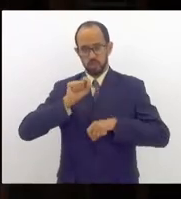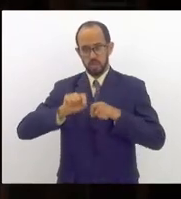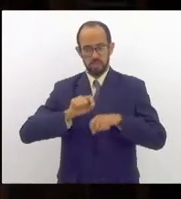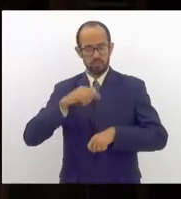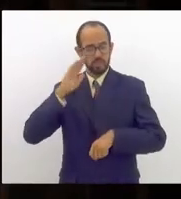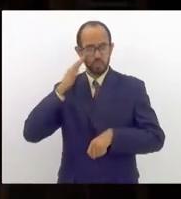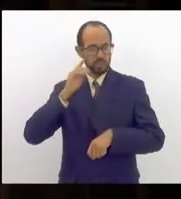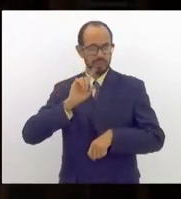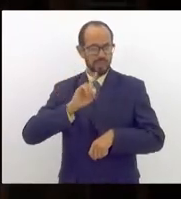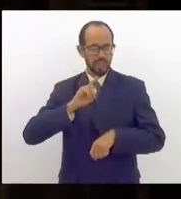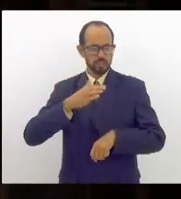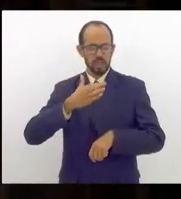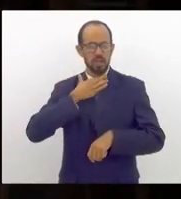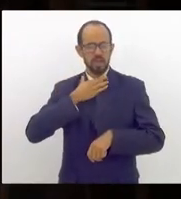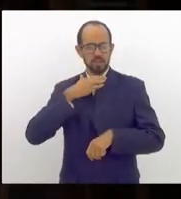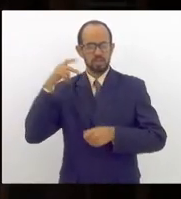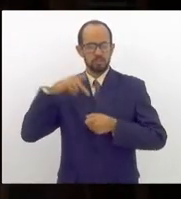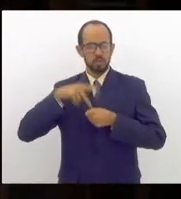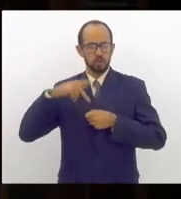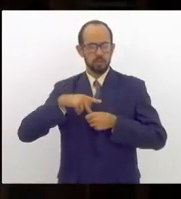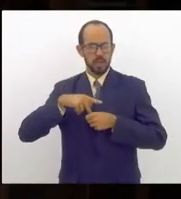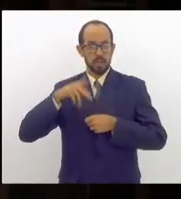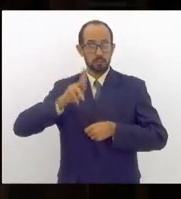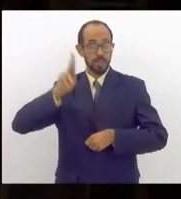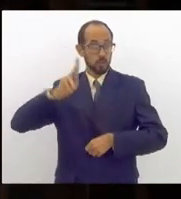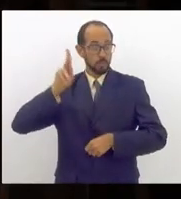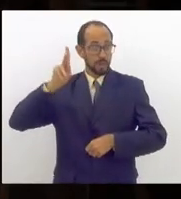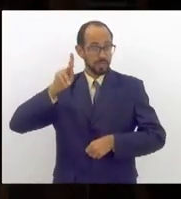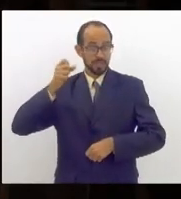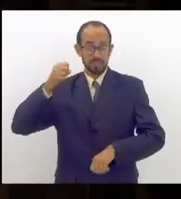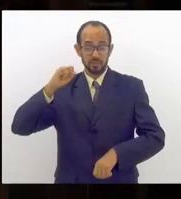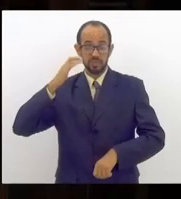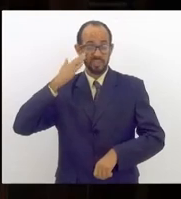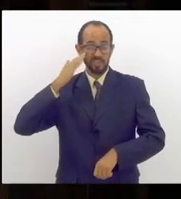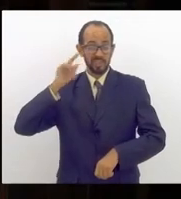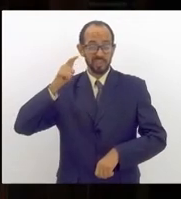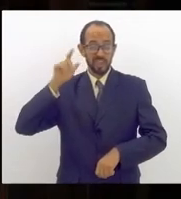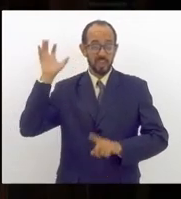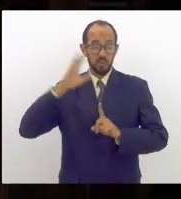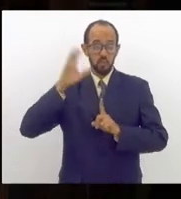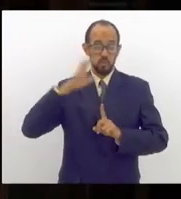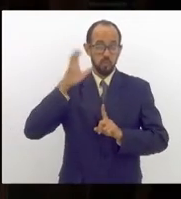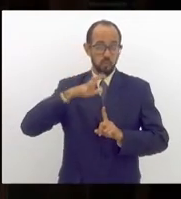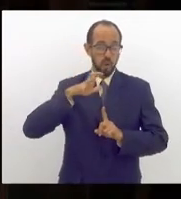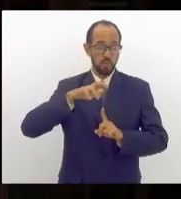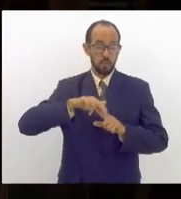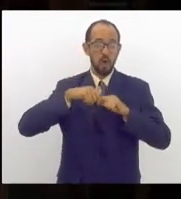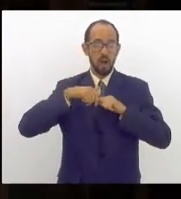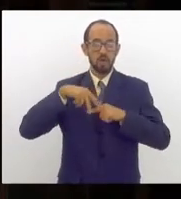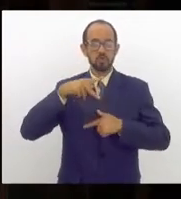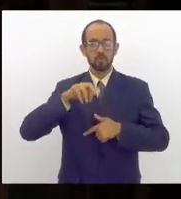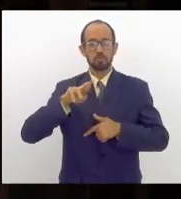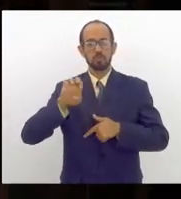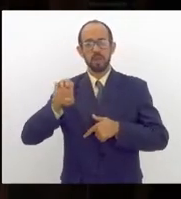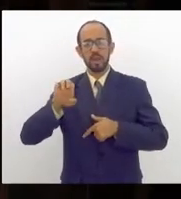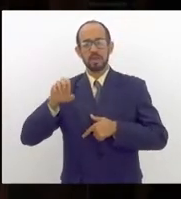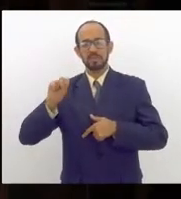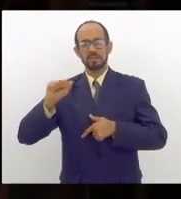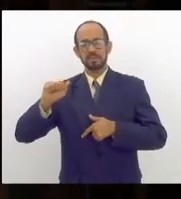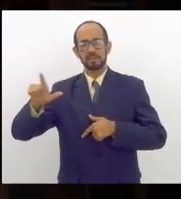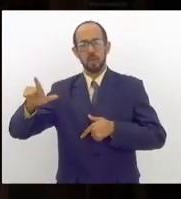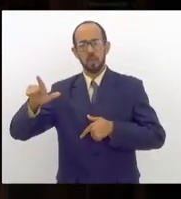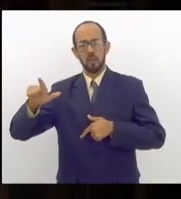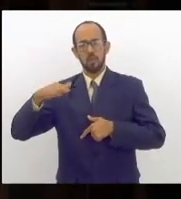a crise da Petrobras se você não entender a interferência os interesses em torno do pré-sal você